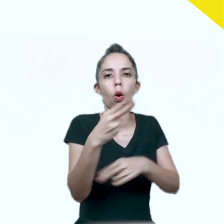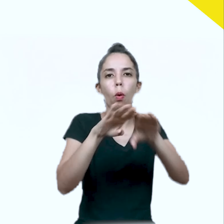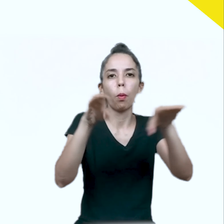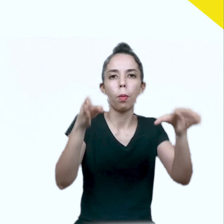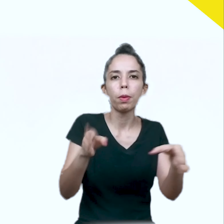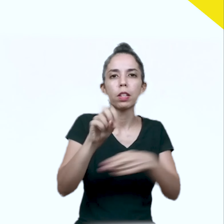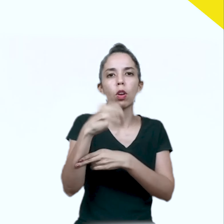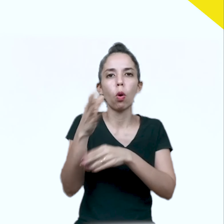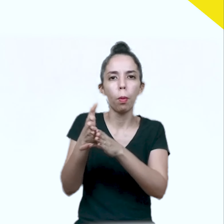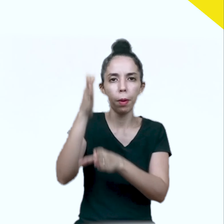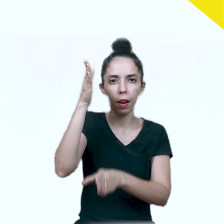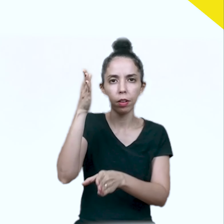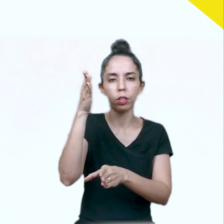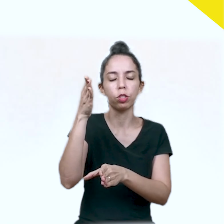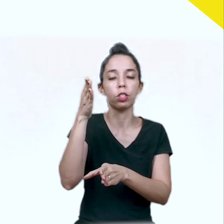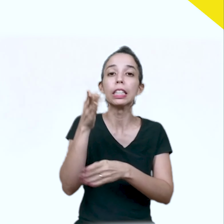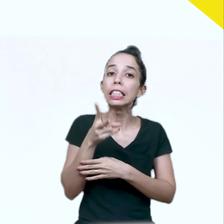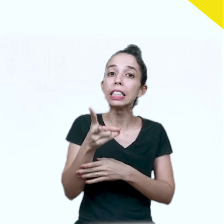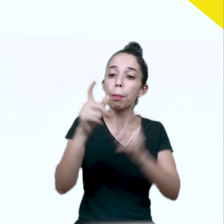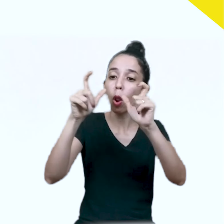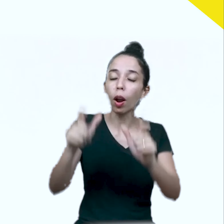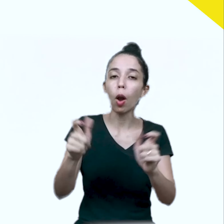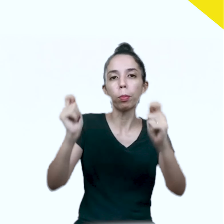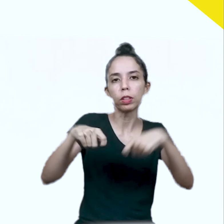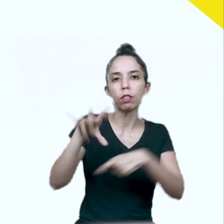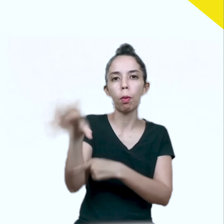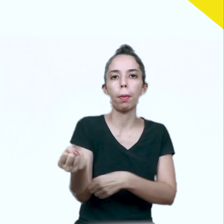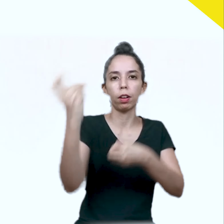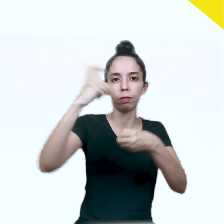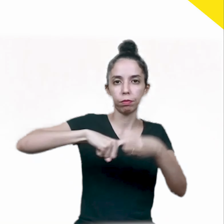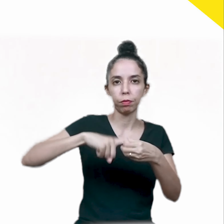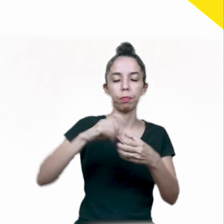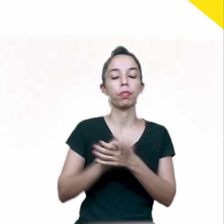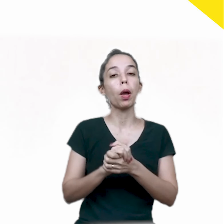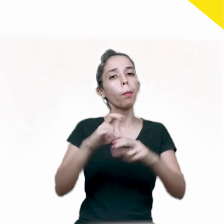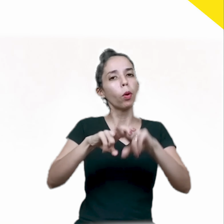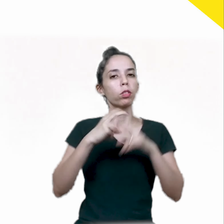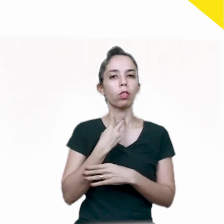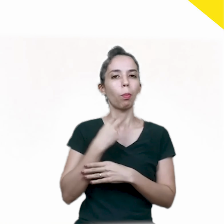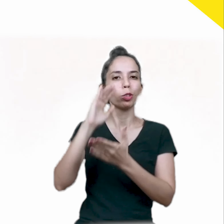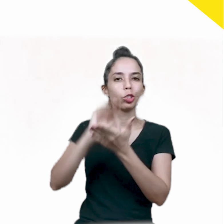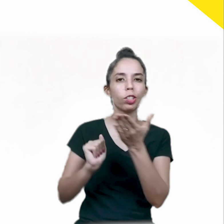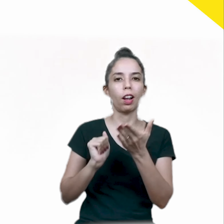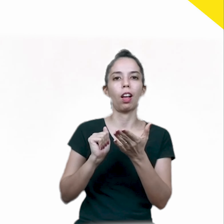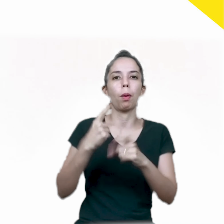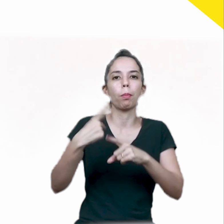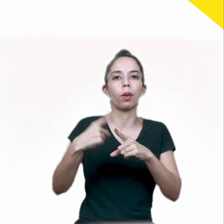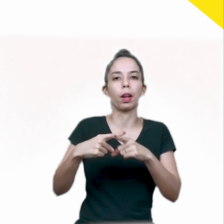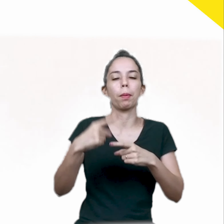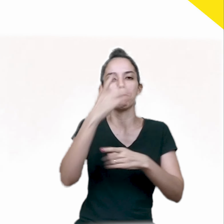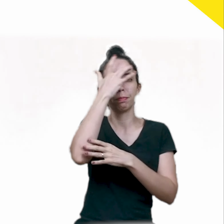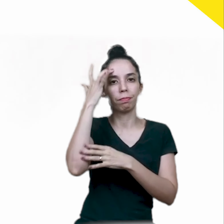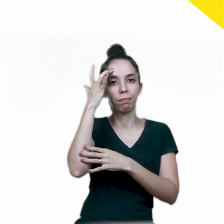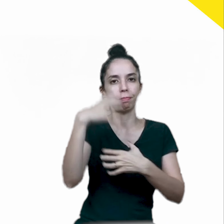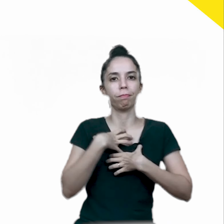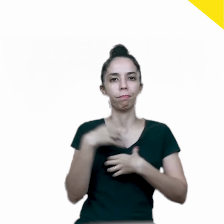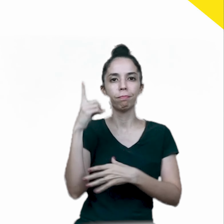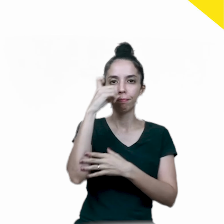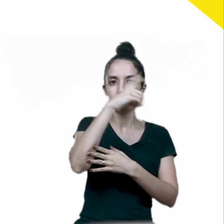encostadas na mesa ou na parede Mas sempre no alcance das mãos Não retire a muleta do alcance da pessoa que a